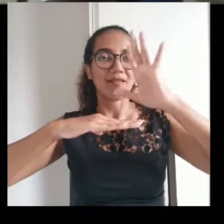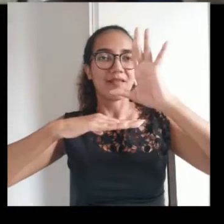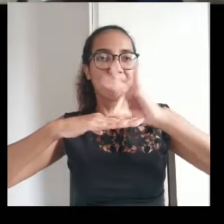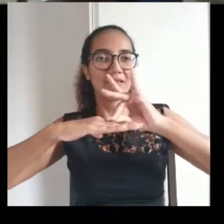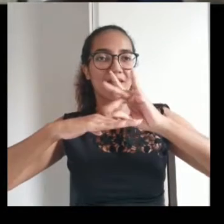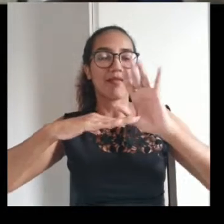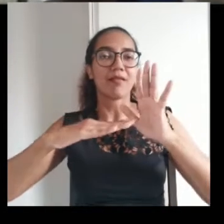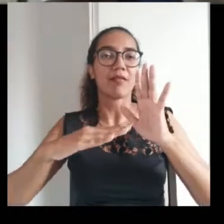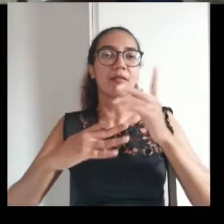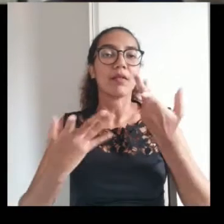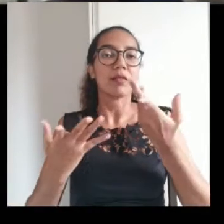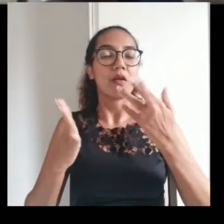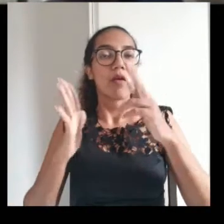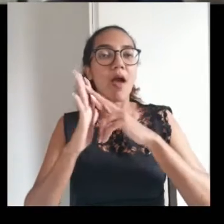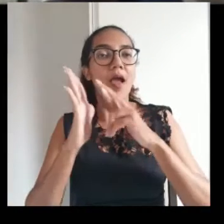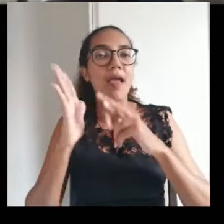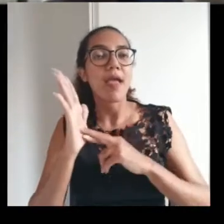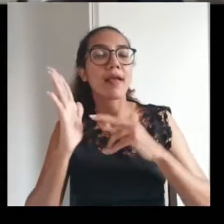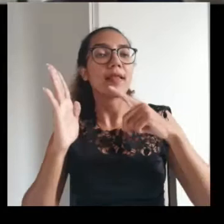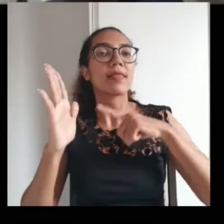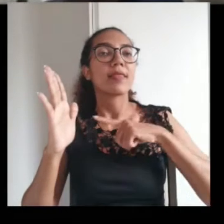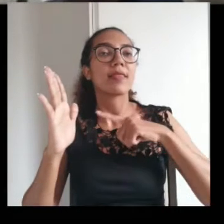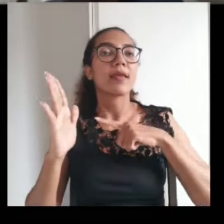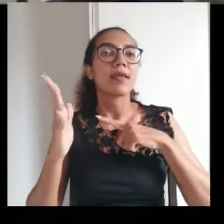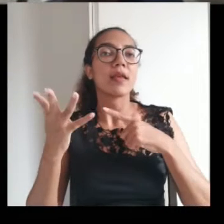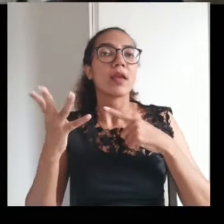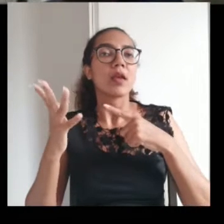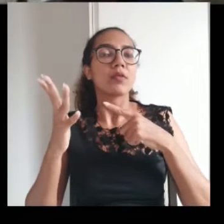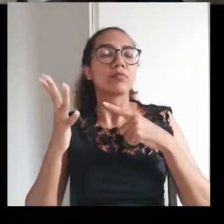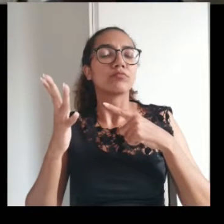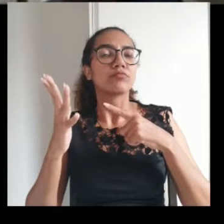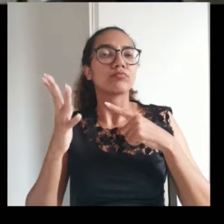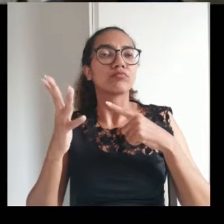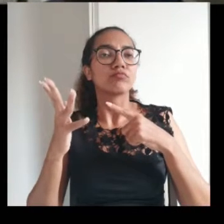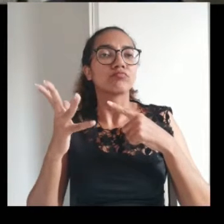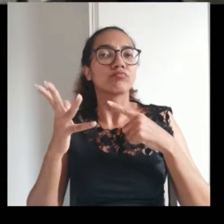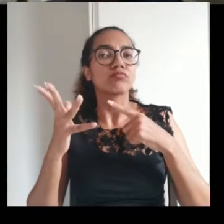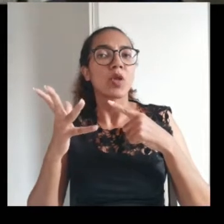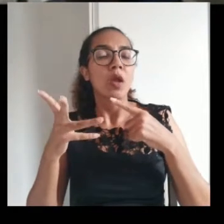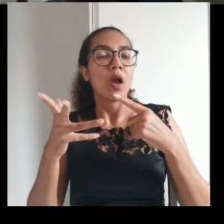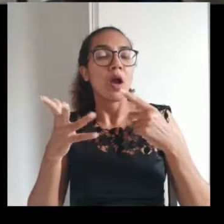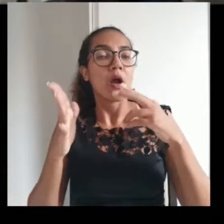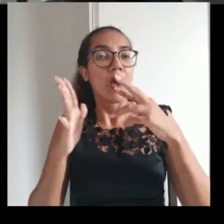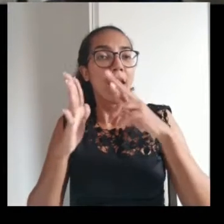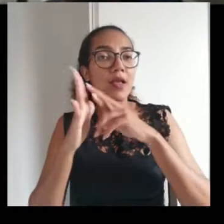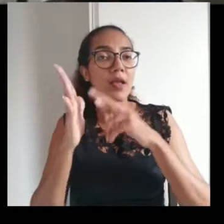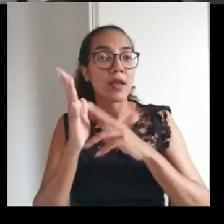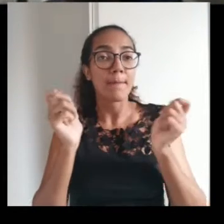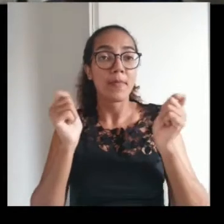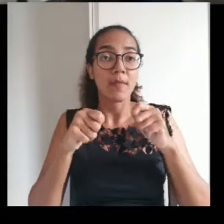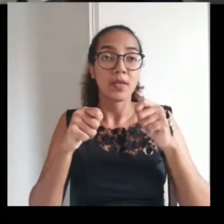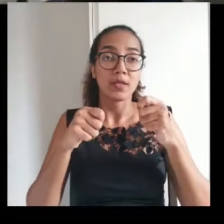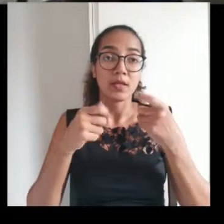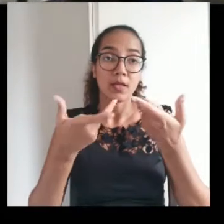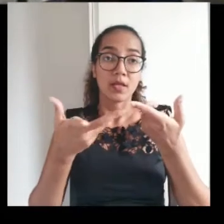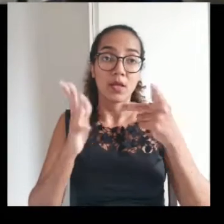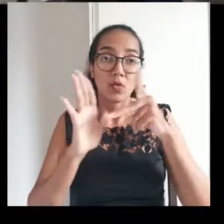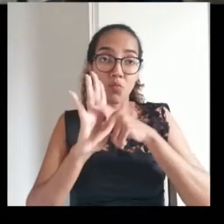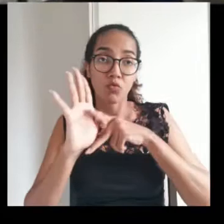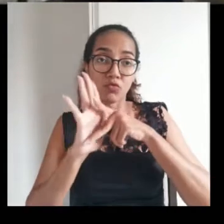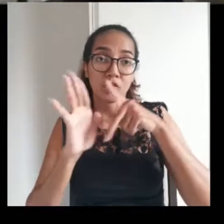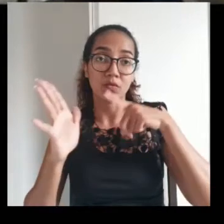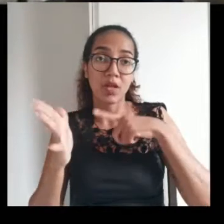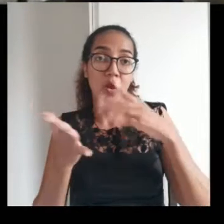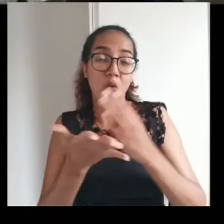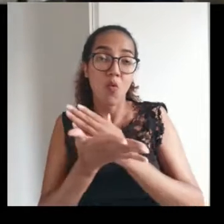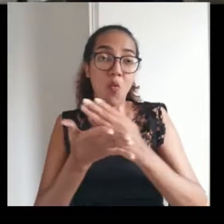vão limitar o desenvolvimento do meu produto, né, do que eu estou construindo, visando obter propriedades benéficas. Na